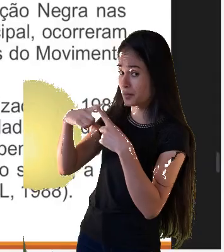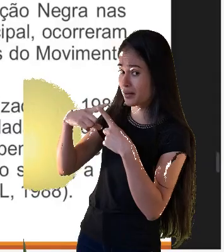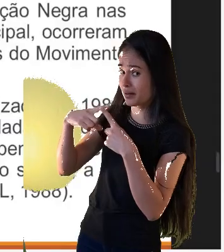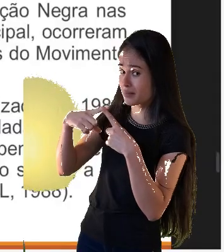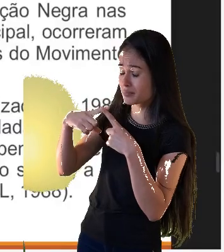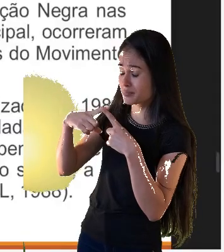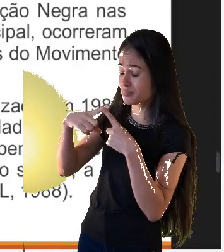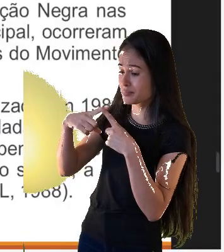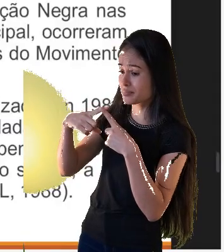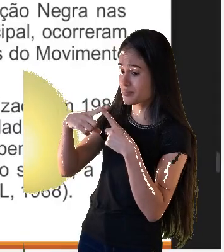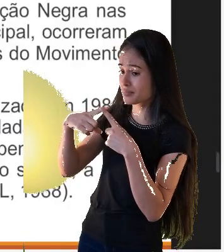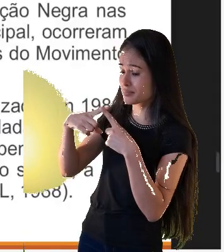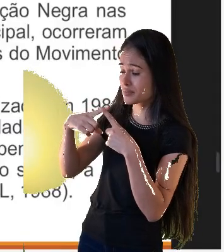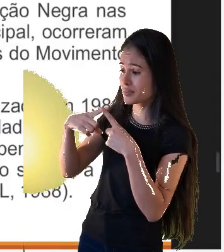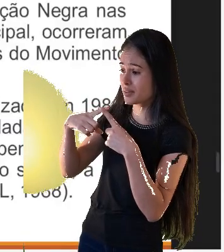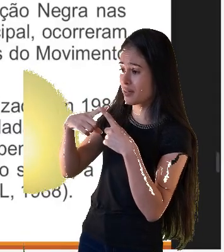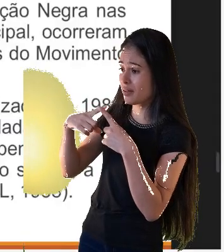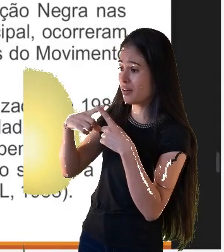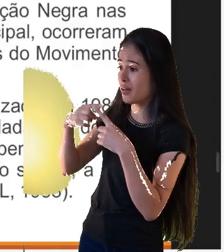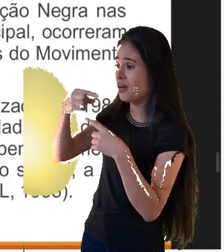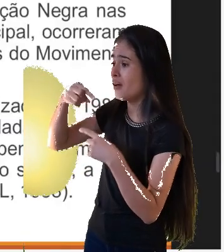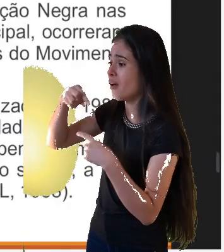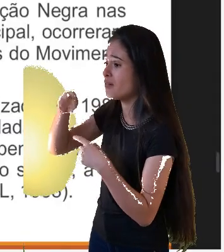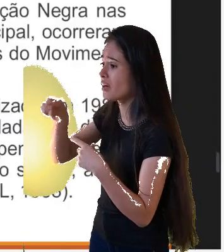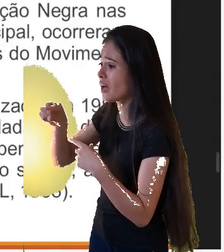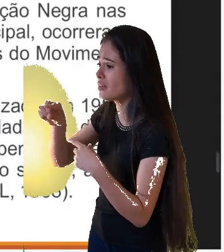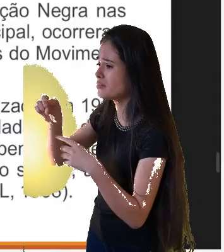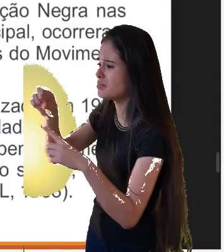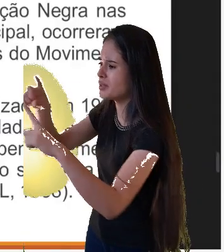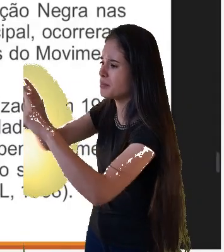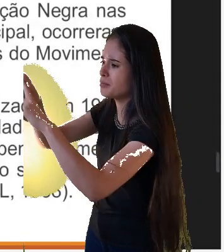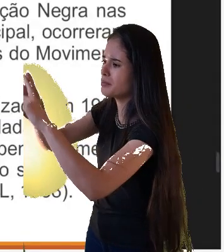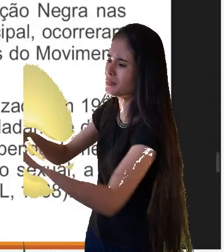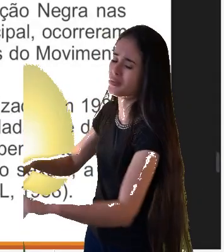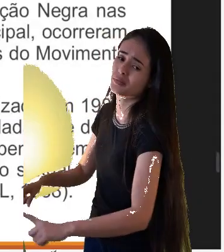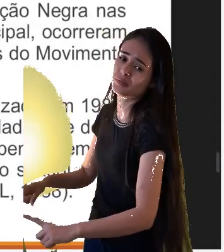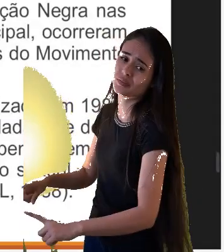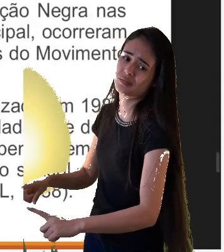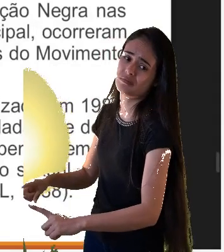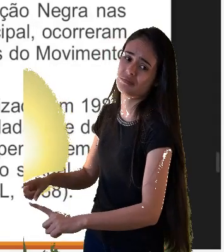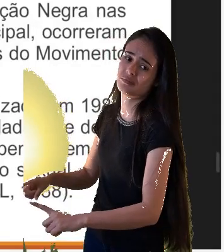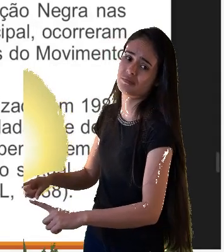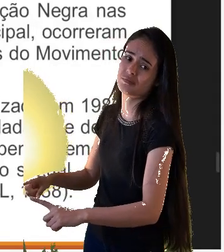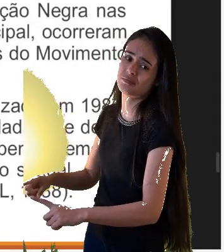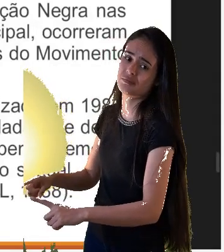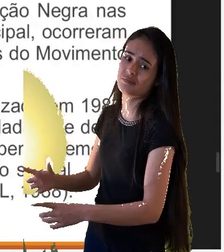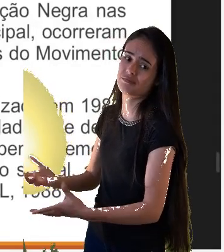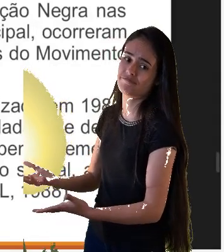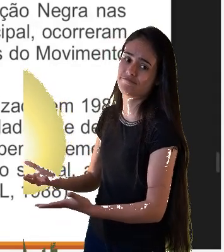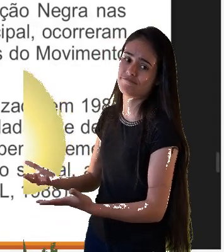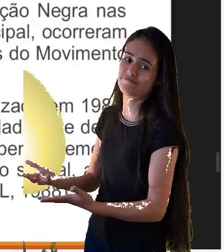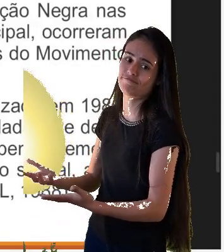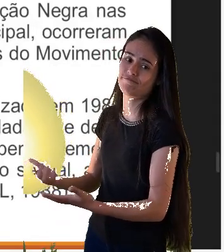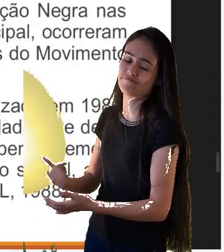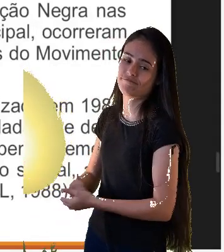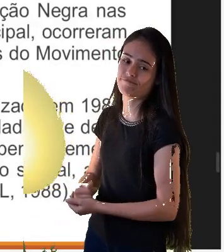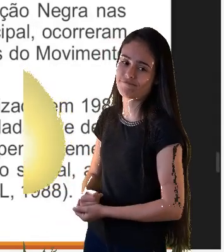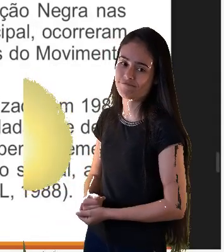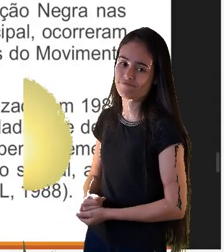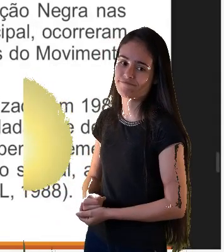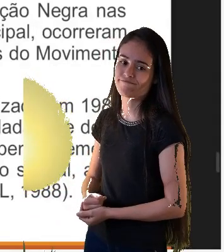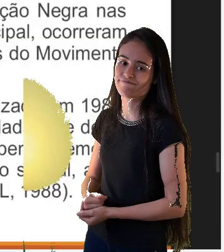a acessar o direito à educação e o direito ao trabalho, né? São dois direitos ali que a gente